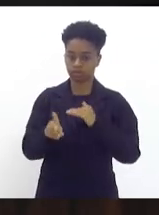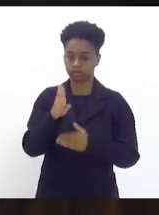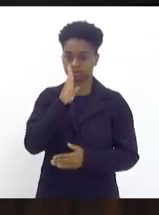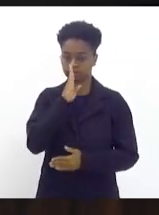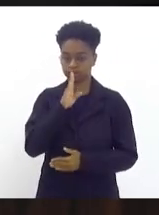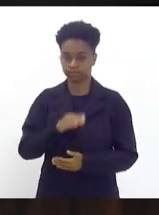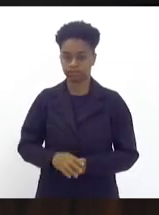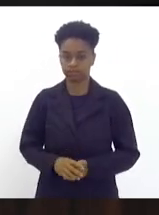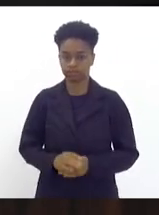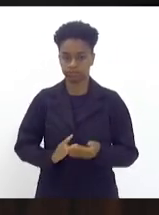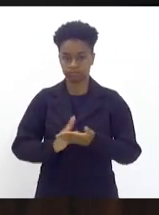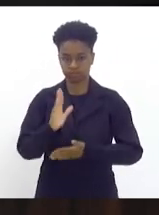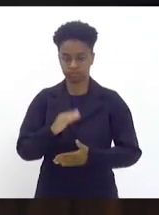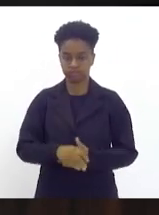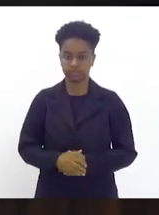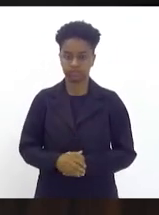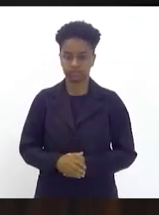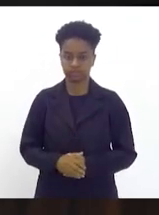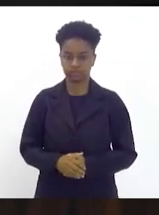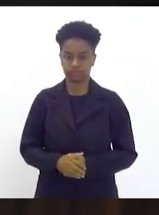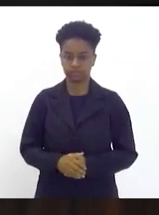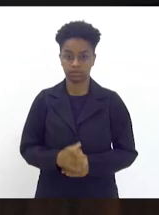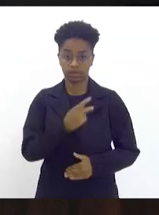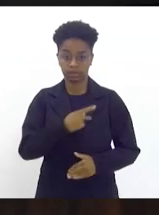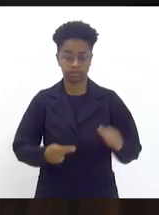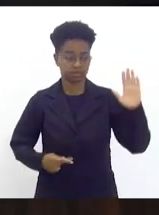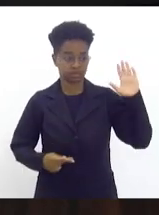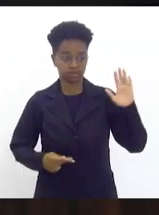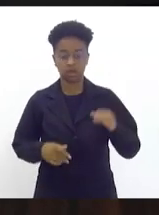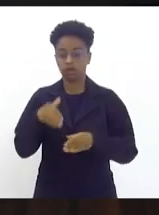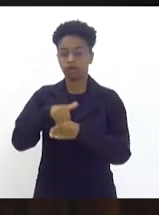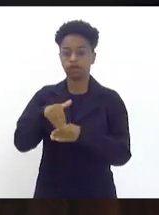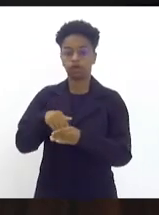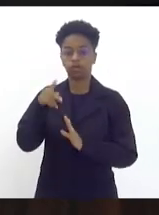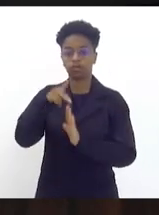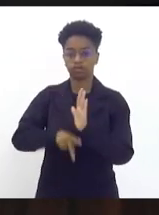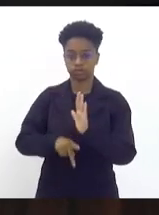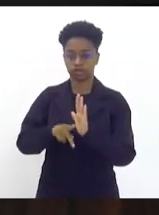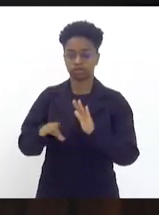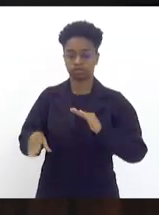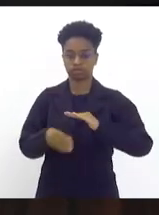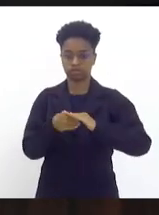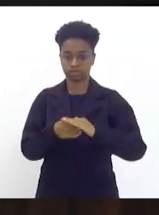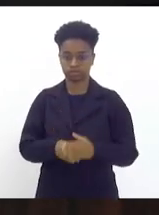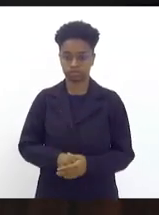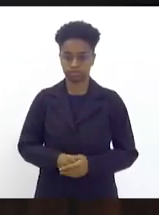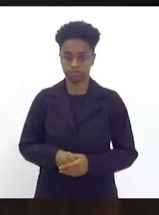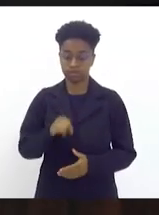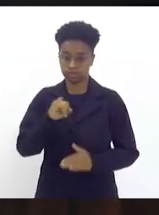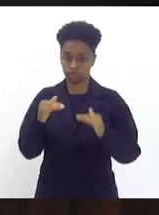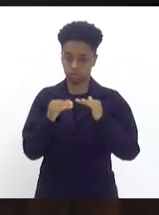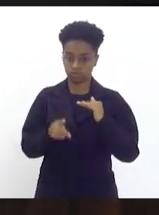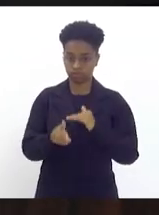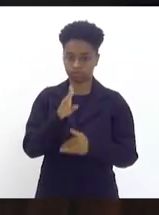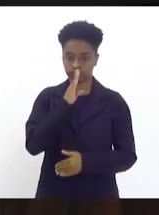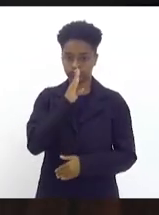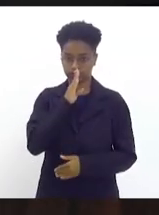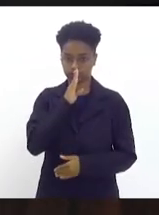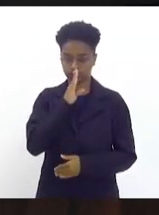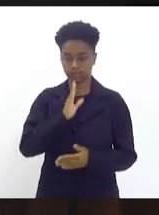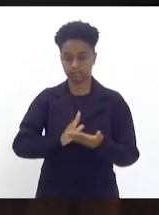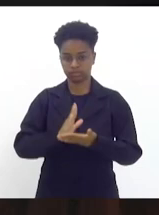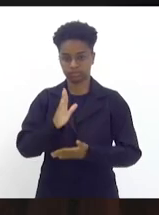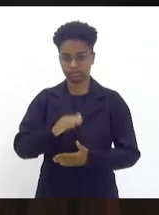permaneçam Como estão aprovado em votação o projeto assim emendado em votação senhores que aprovam permissão Como